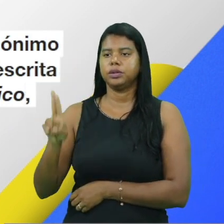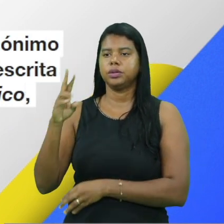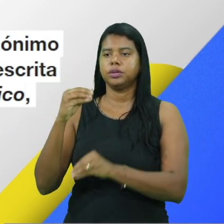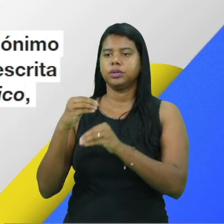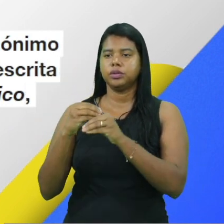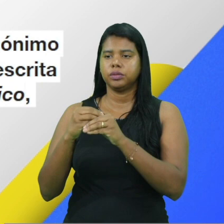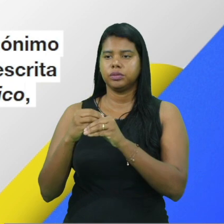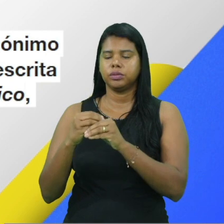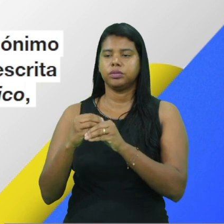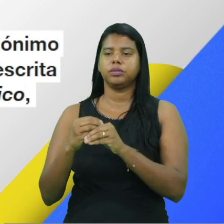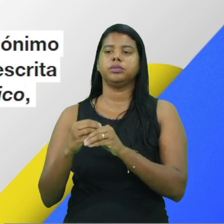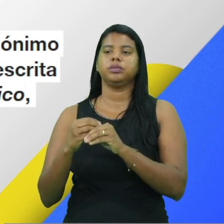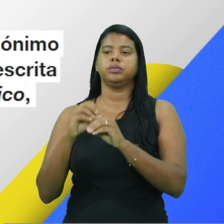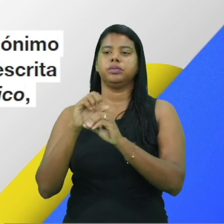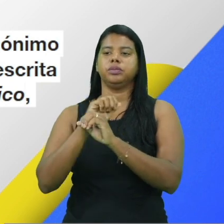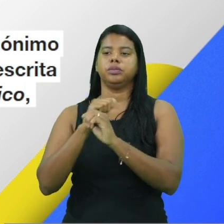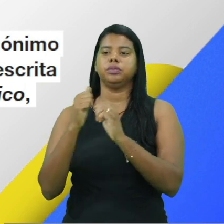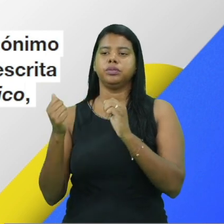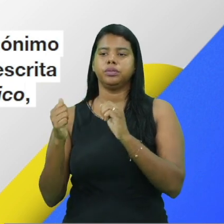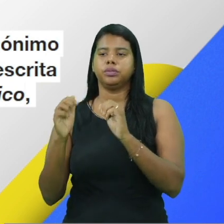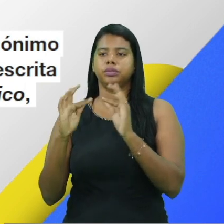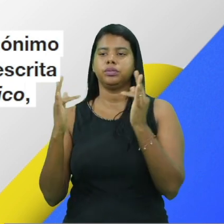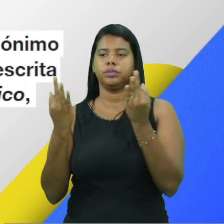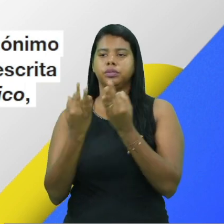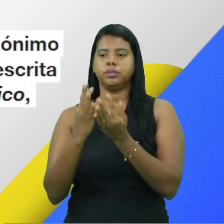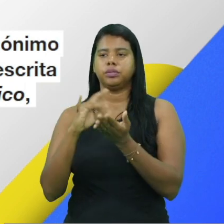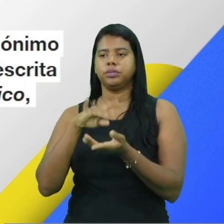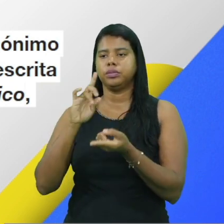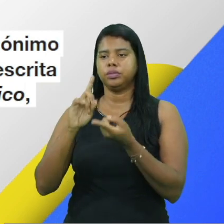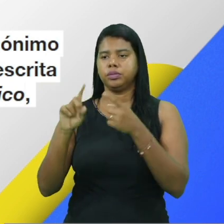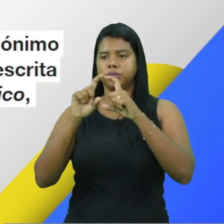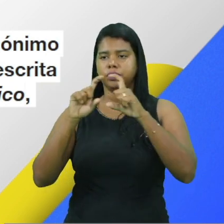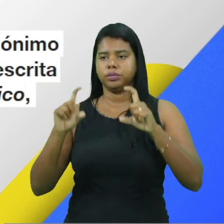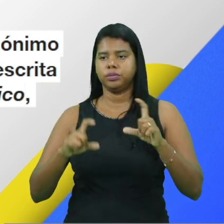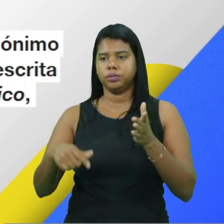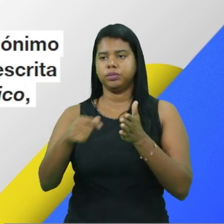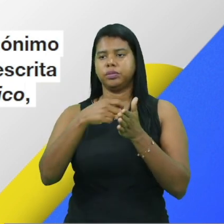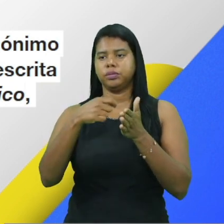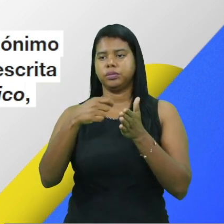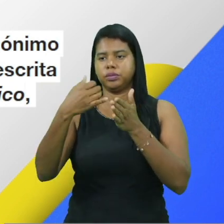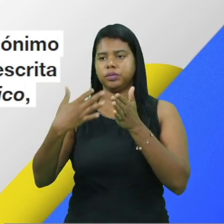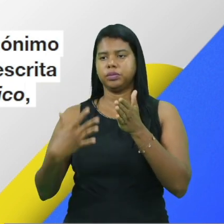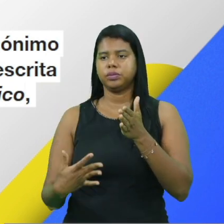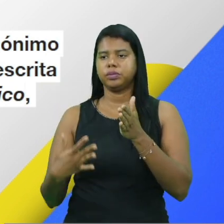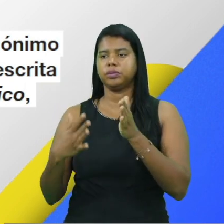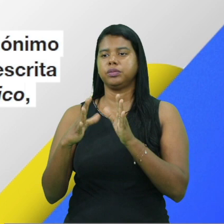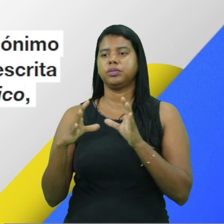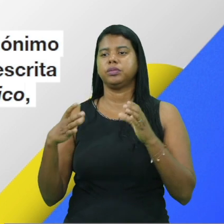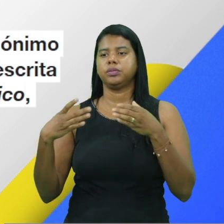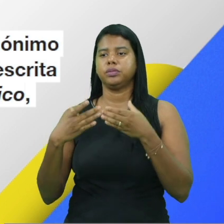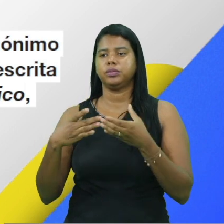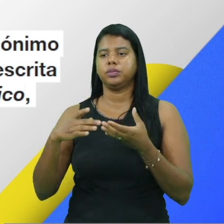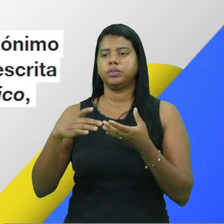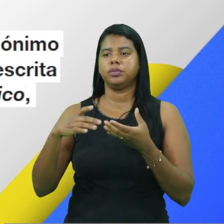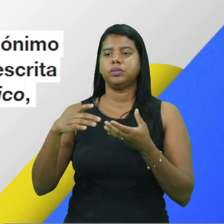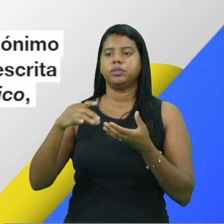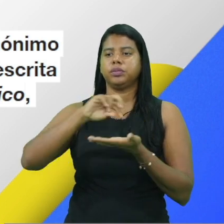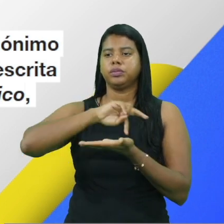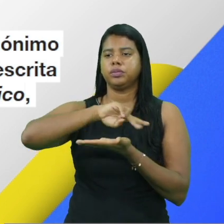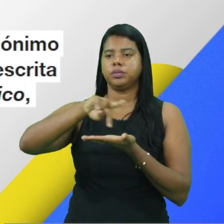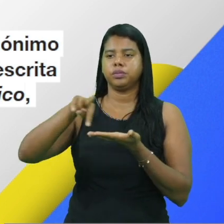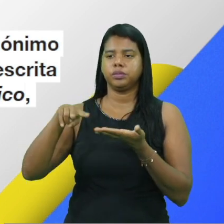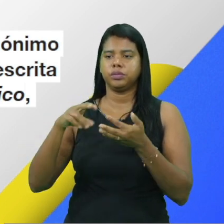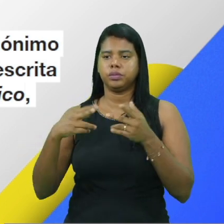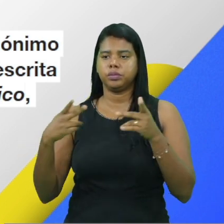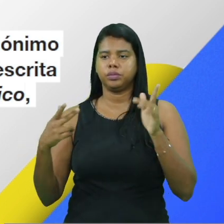sinônimo de família tipográfica. A família tipográfica, porém, é geralmente descrita como um conjunto de variações de determinadas